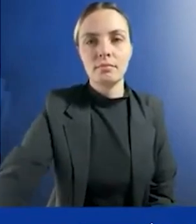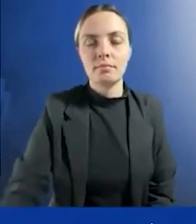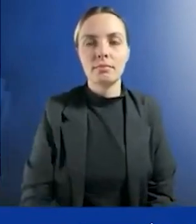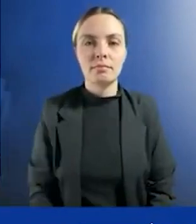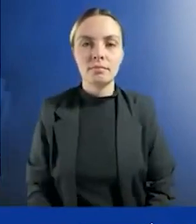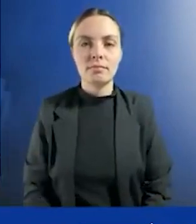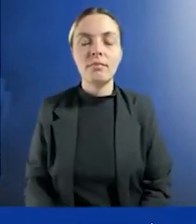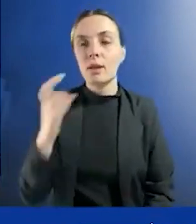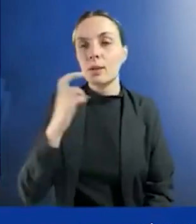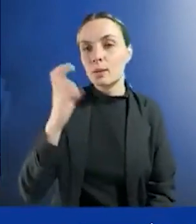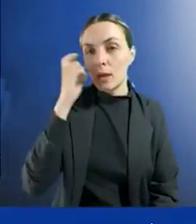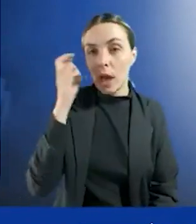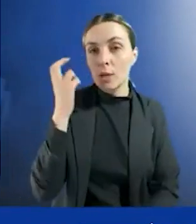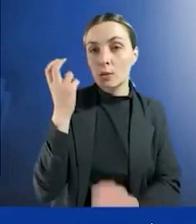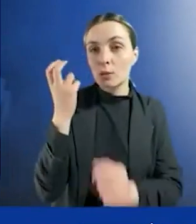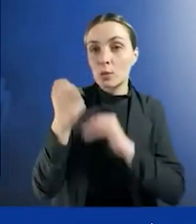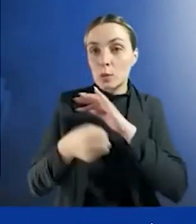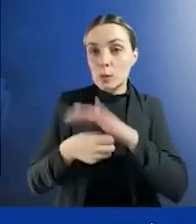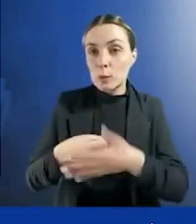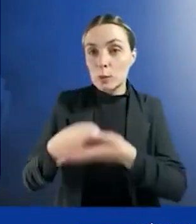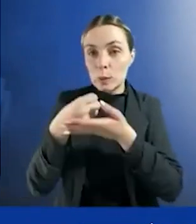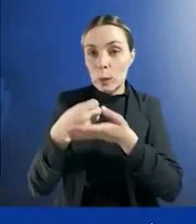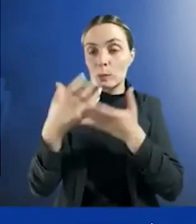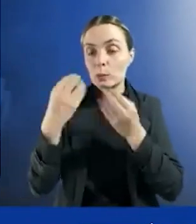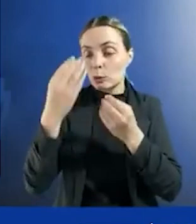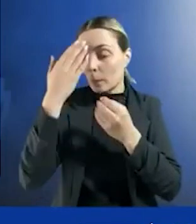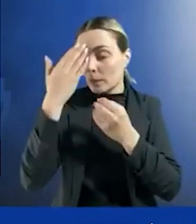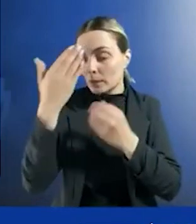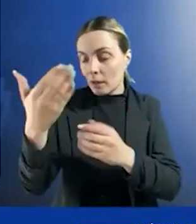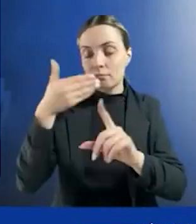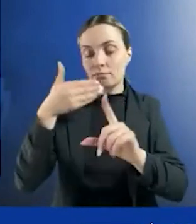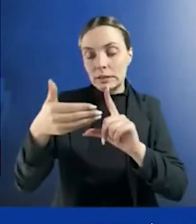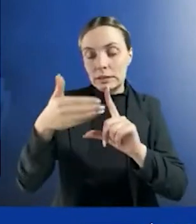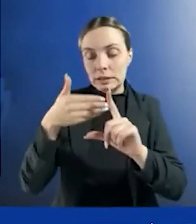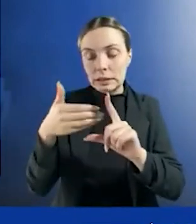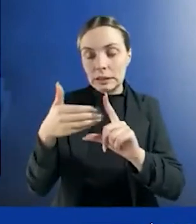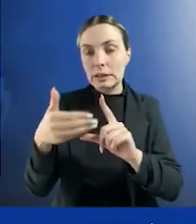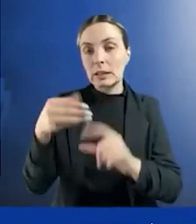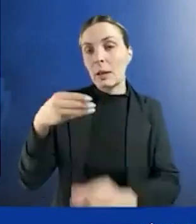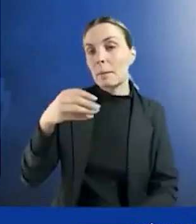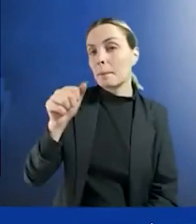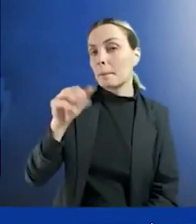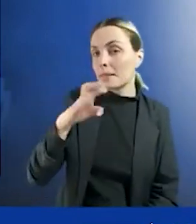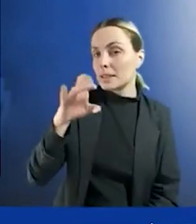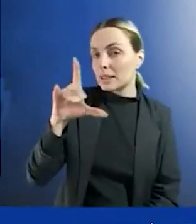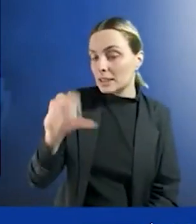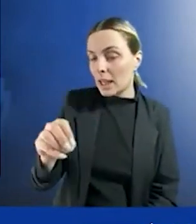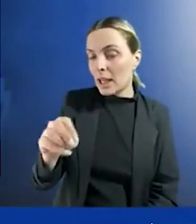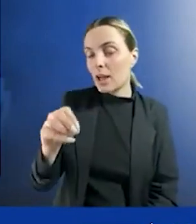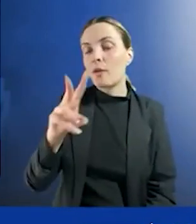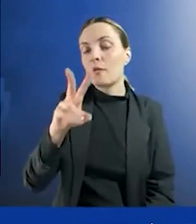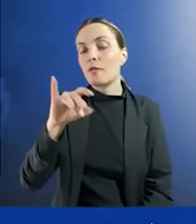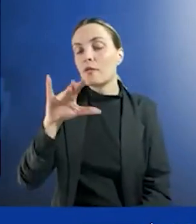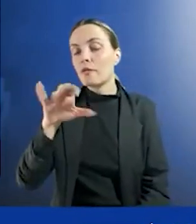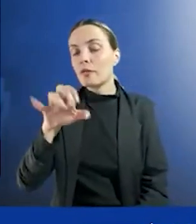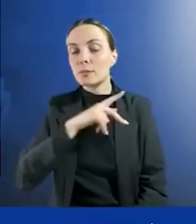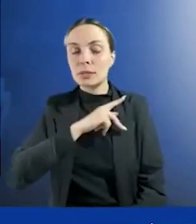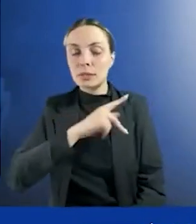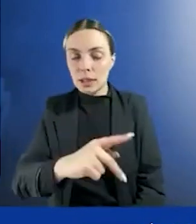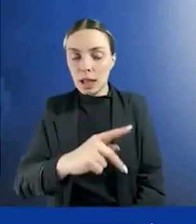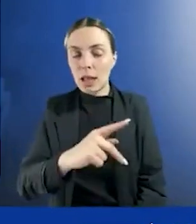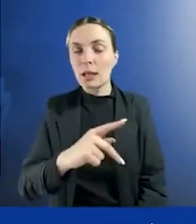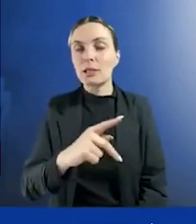palavras, agradeço a todos os nossos painelistas, o nosso secretário Marcelo, o nosso vice-presidente Munir, a nossa diretora